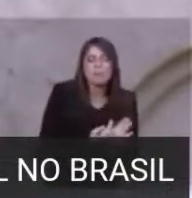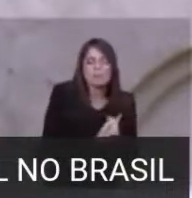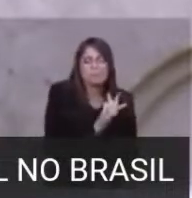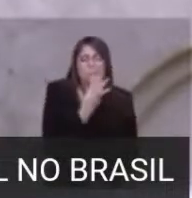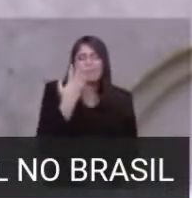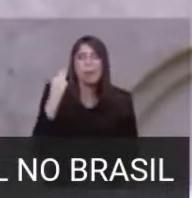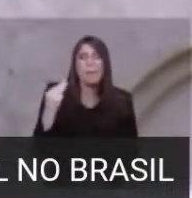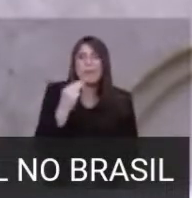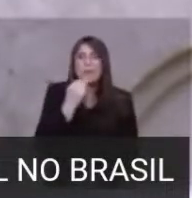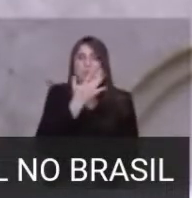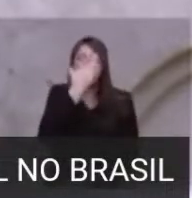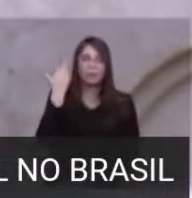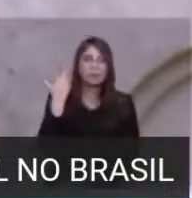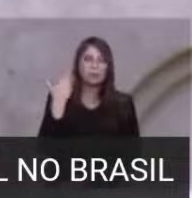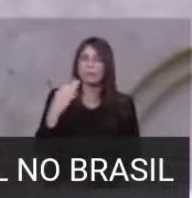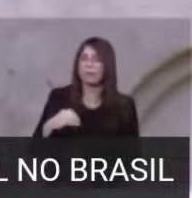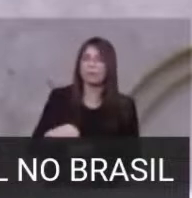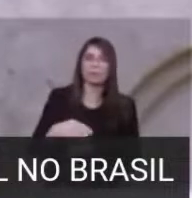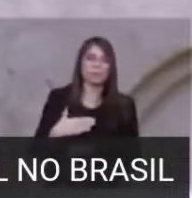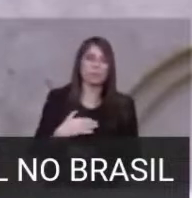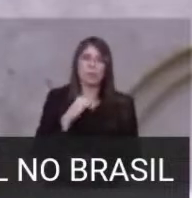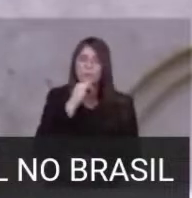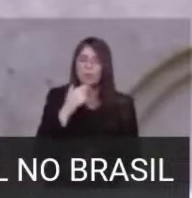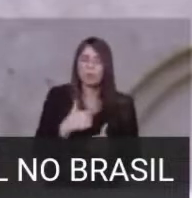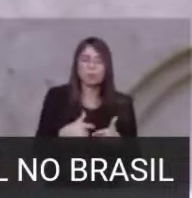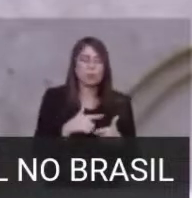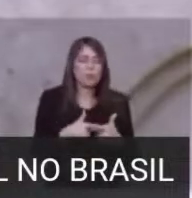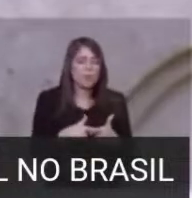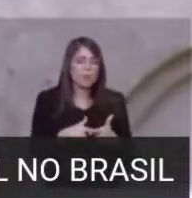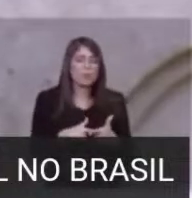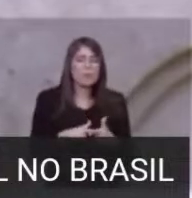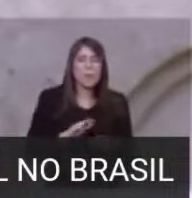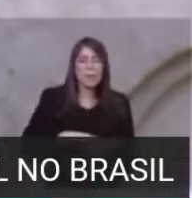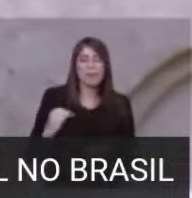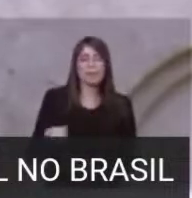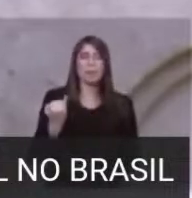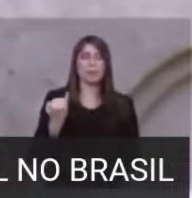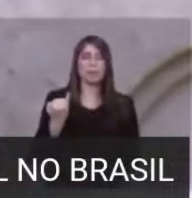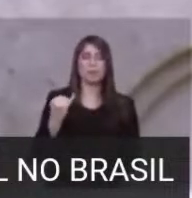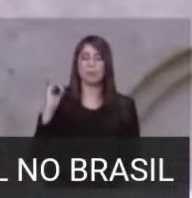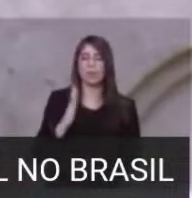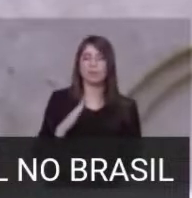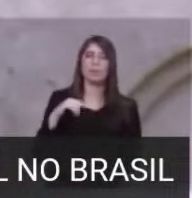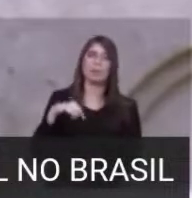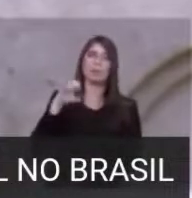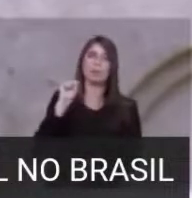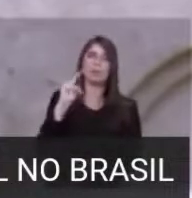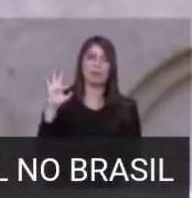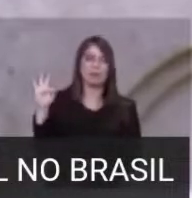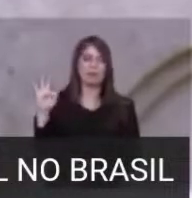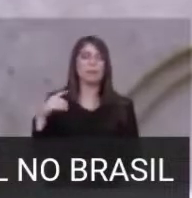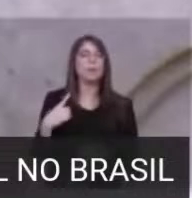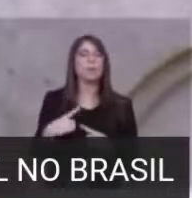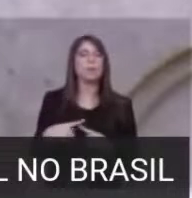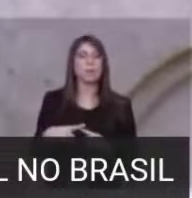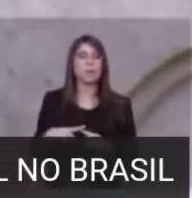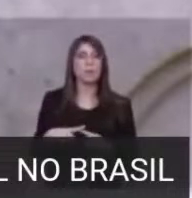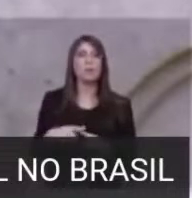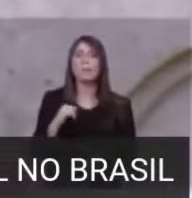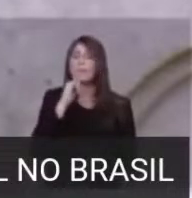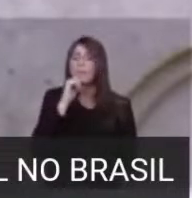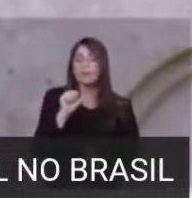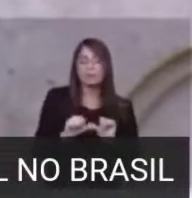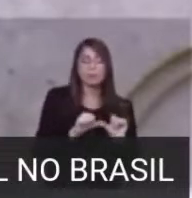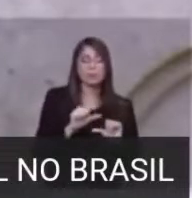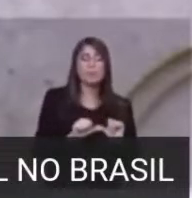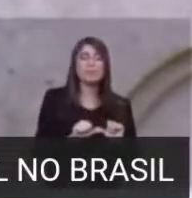milhões de pessoas, nada sugere que os problemas prioritários do Brasil estejam no Supremo Tribunal Federal. Até porque as